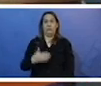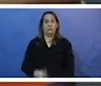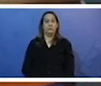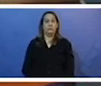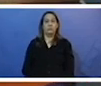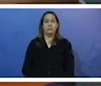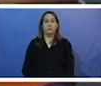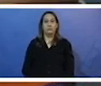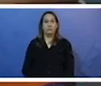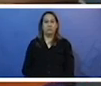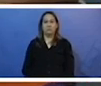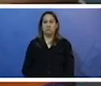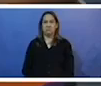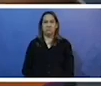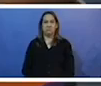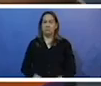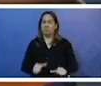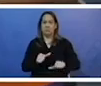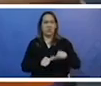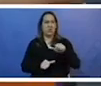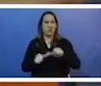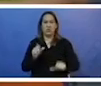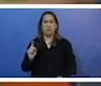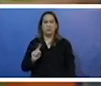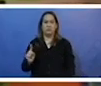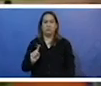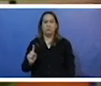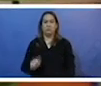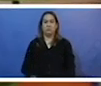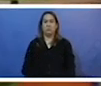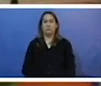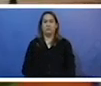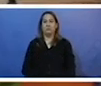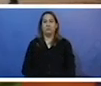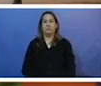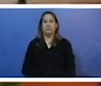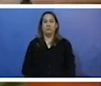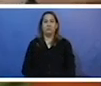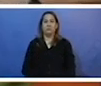Surpresa. Surpresa. Não há troca.